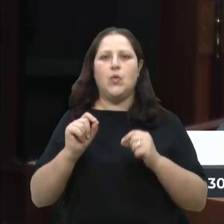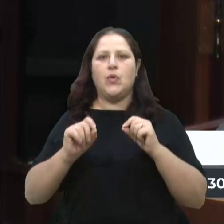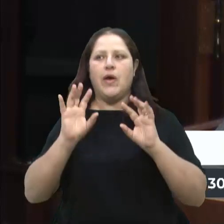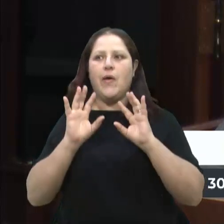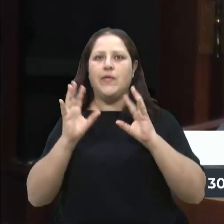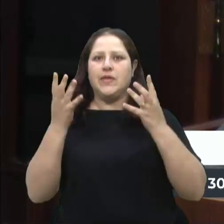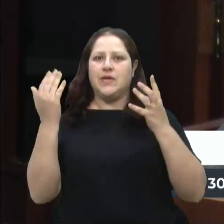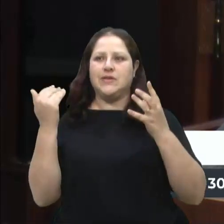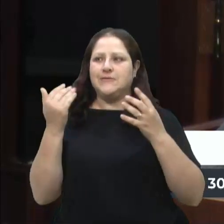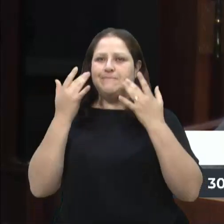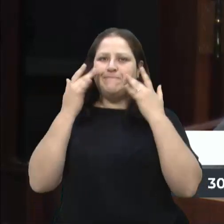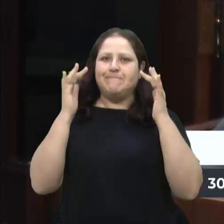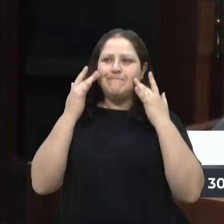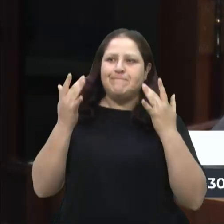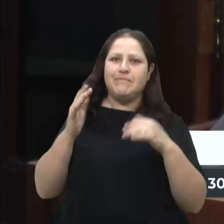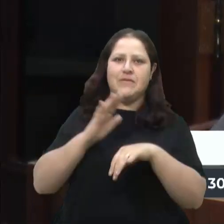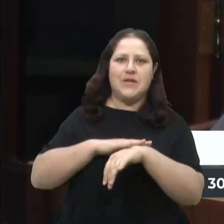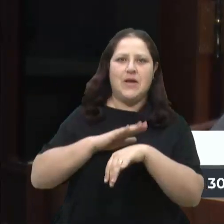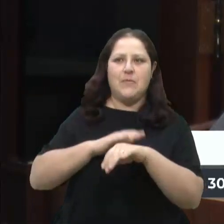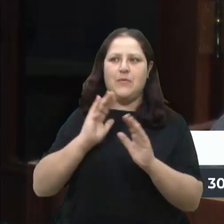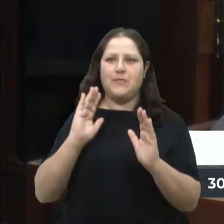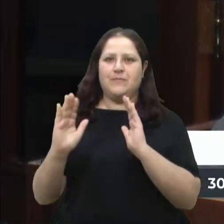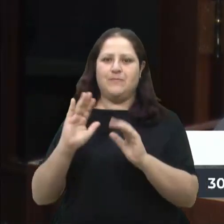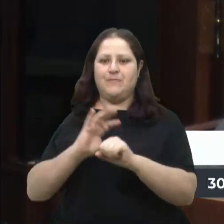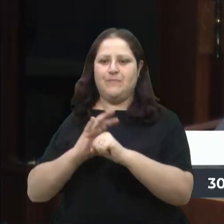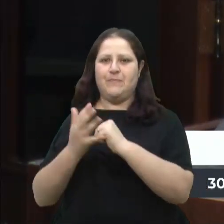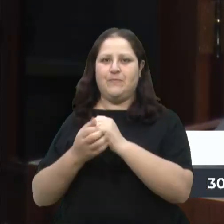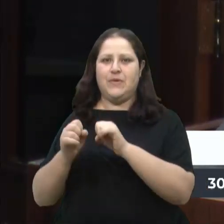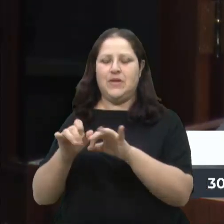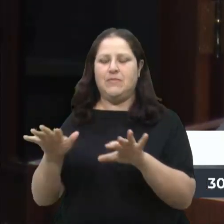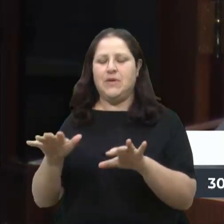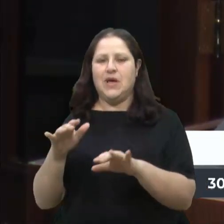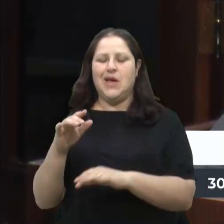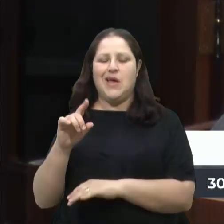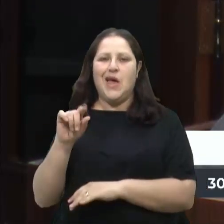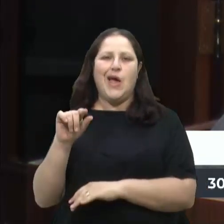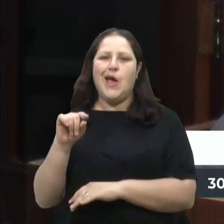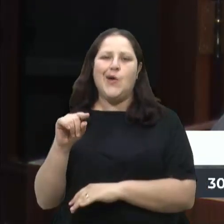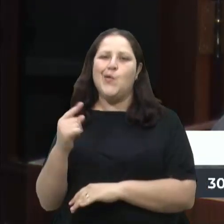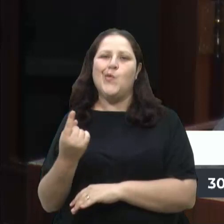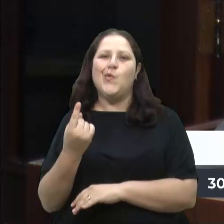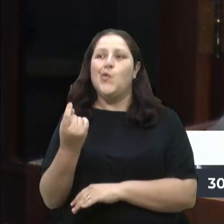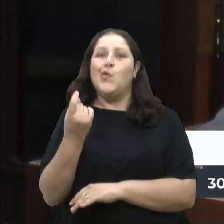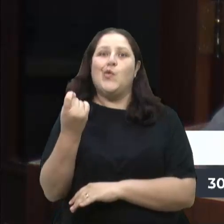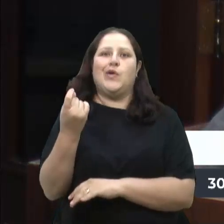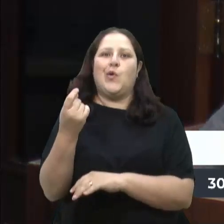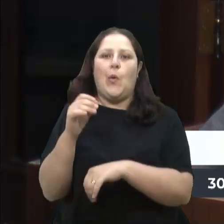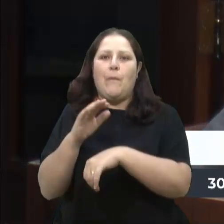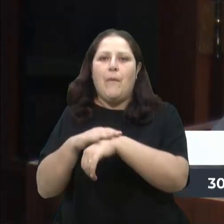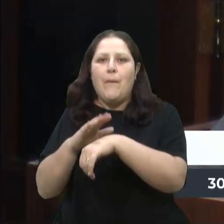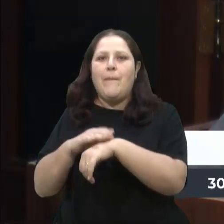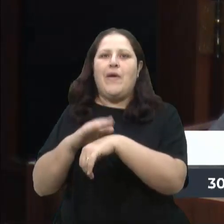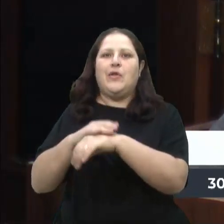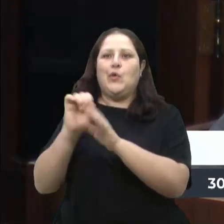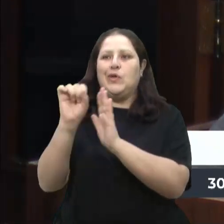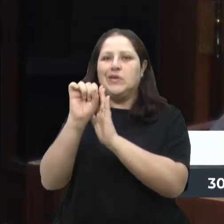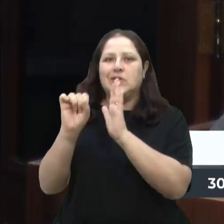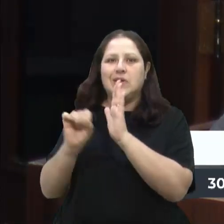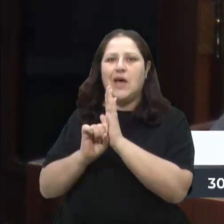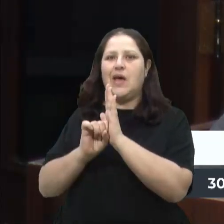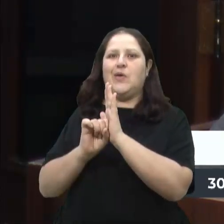acontecer, que foi o momento da pandemia, né, momento único acontecido no nosso século,